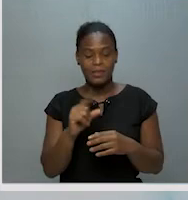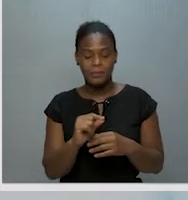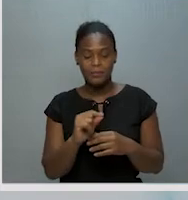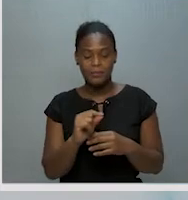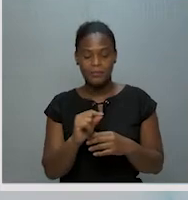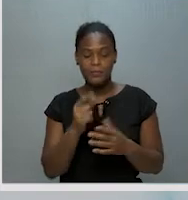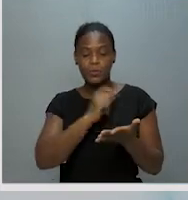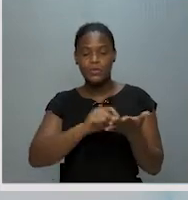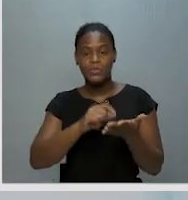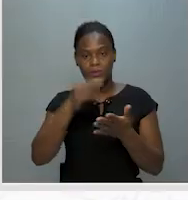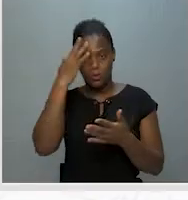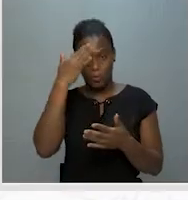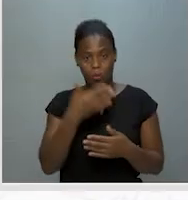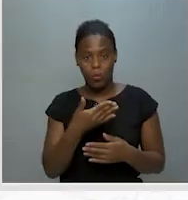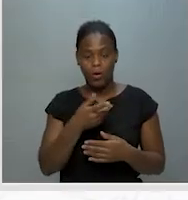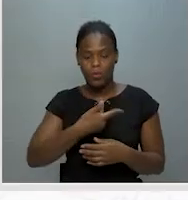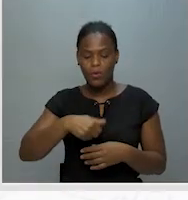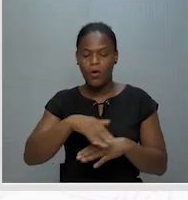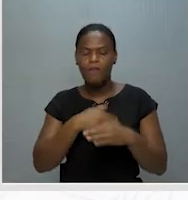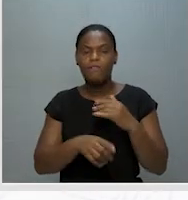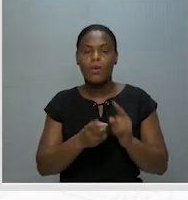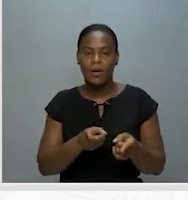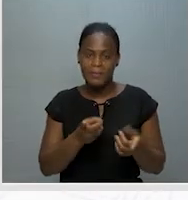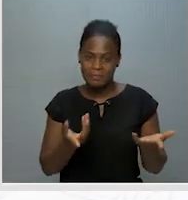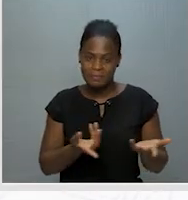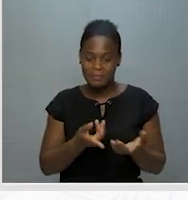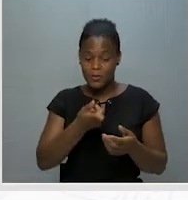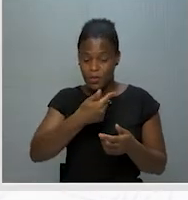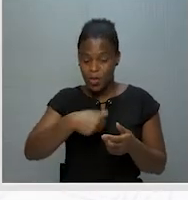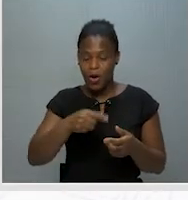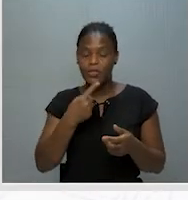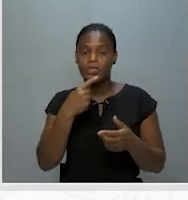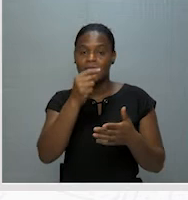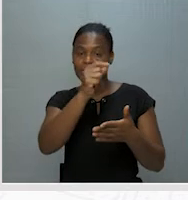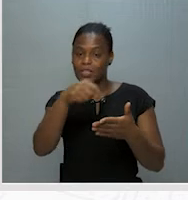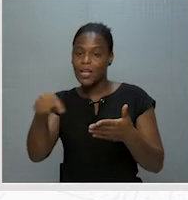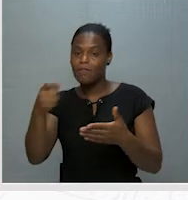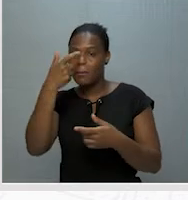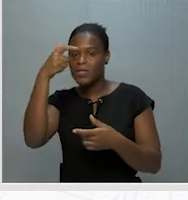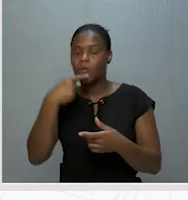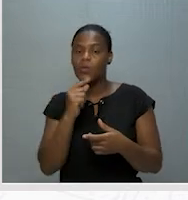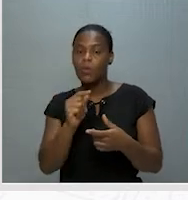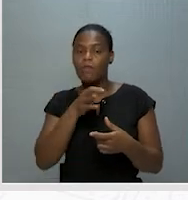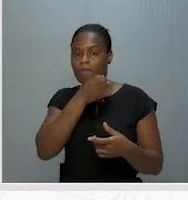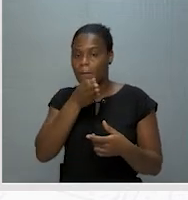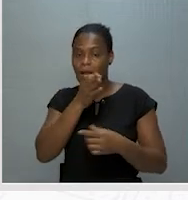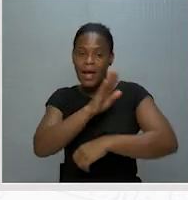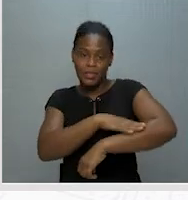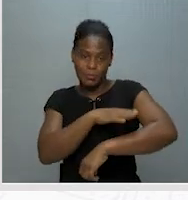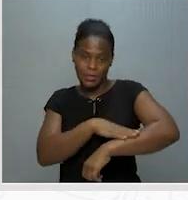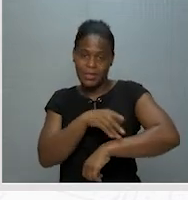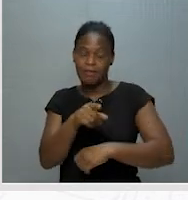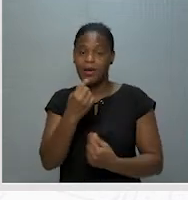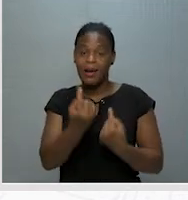E no exercício 1, o que é que vamos fazer? Nós vamos escrever os membros da família